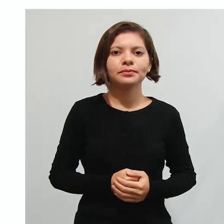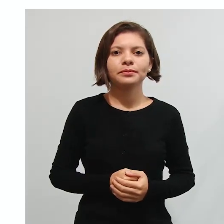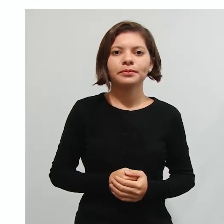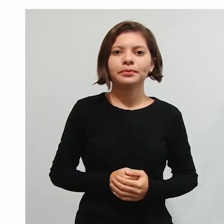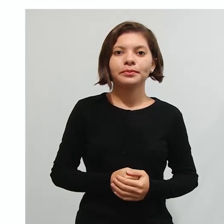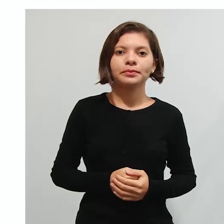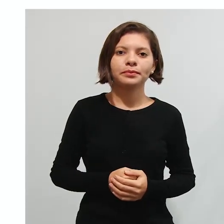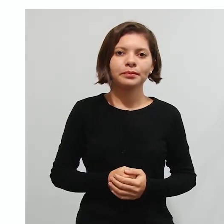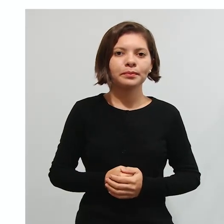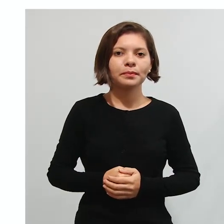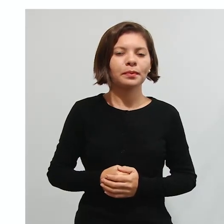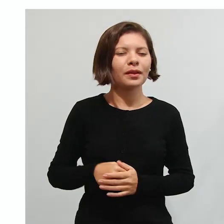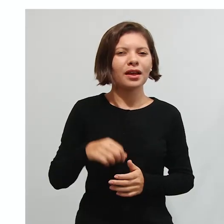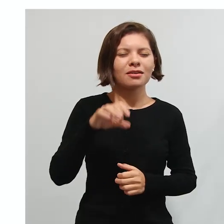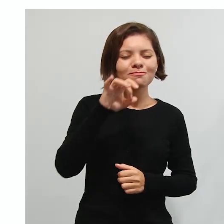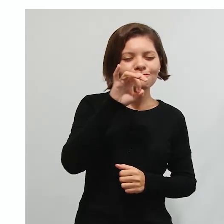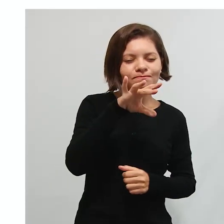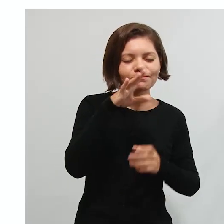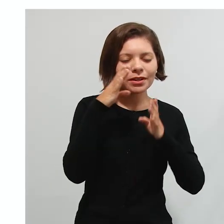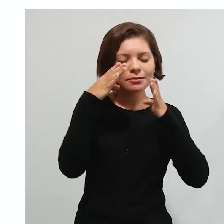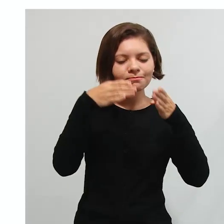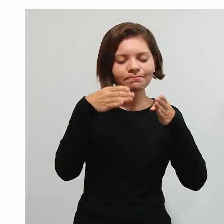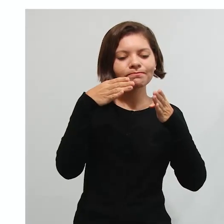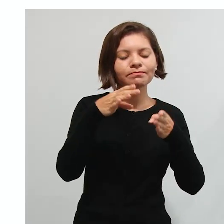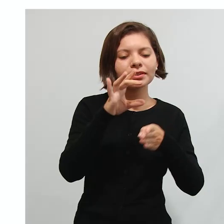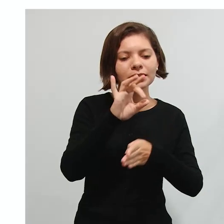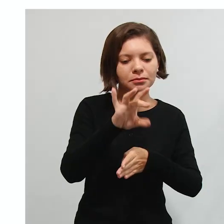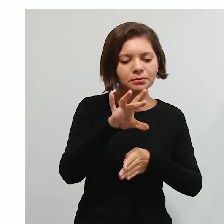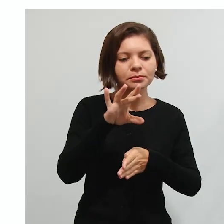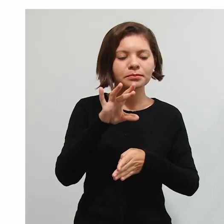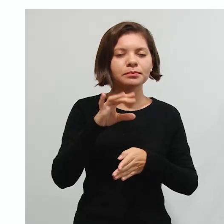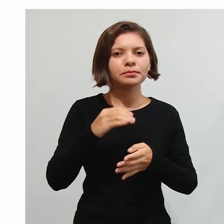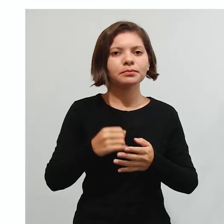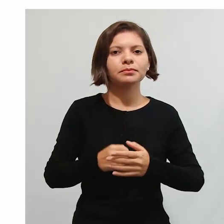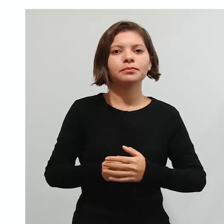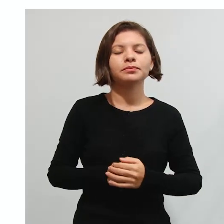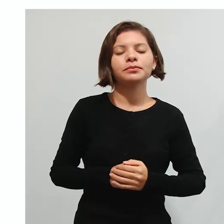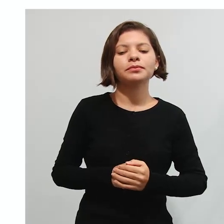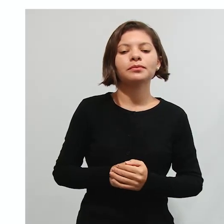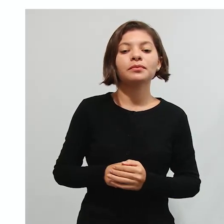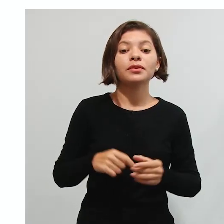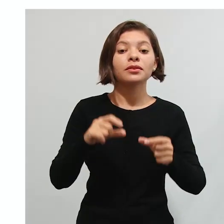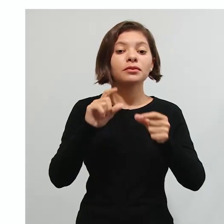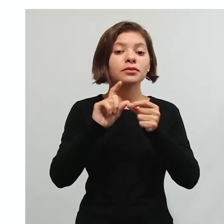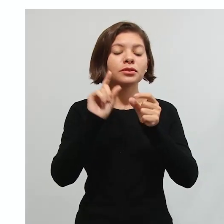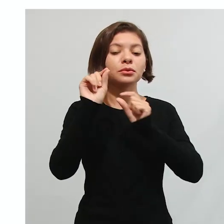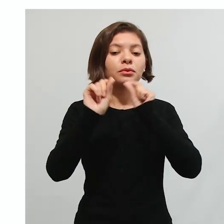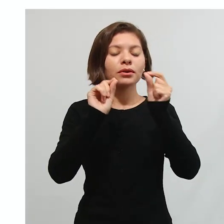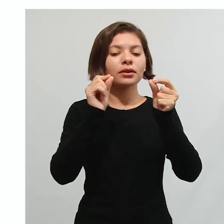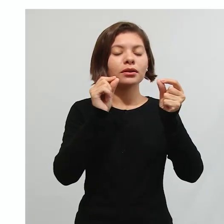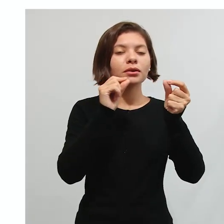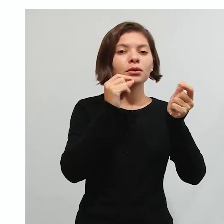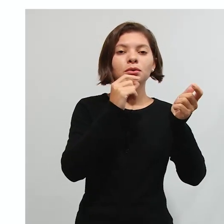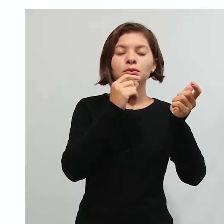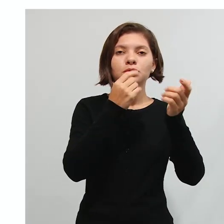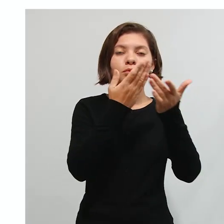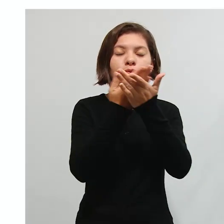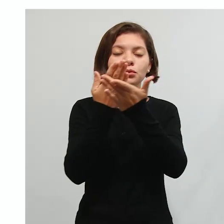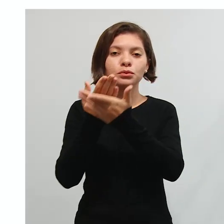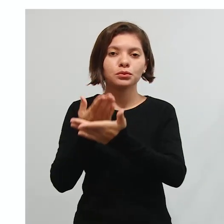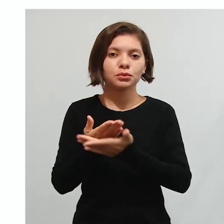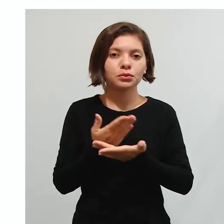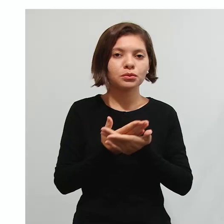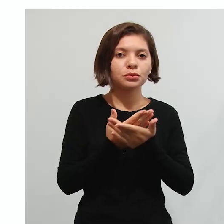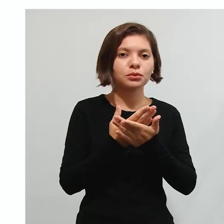Eh mais assim com casos específicos né Eh onde você vai fazer esses esses estudos